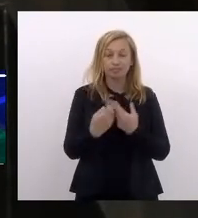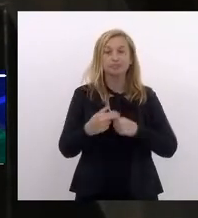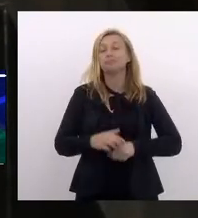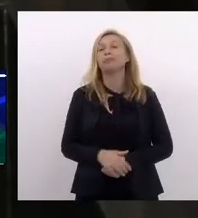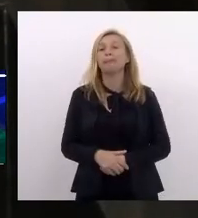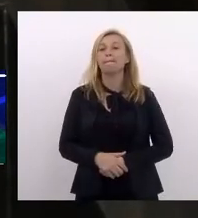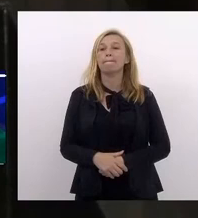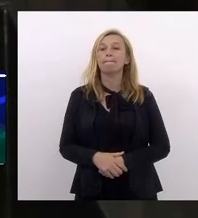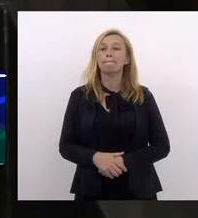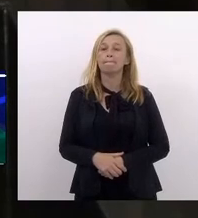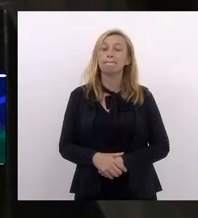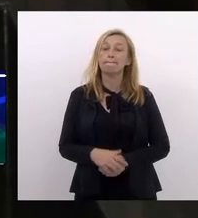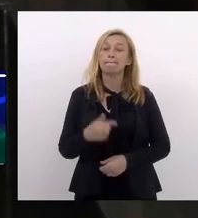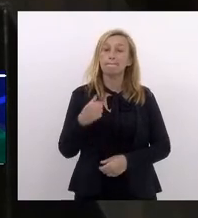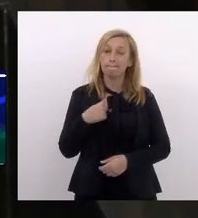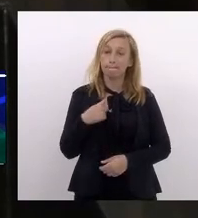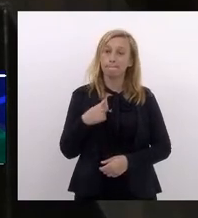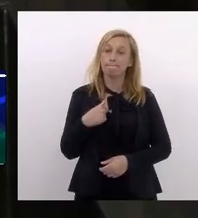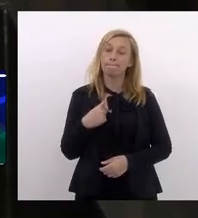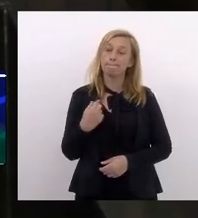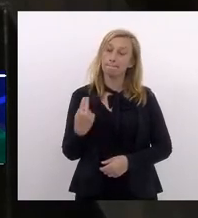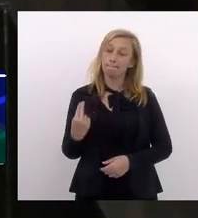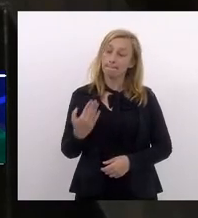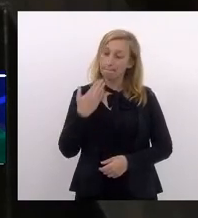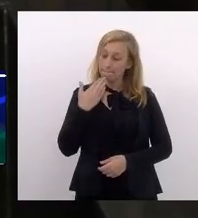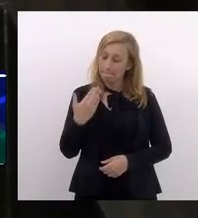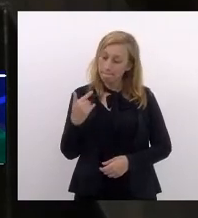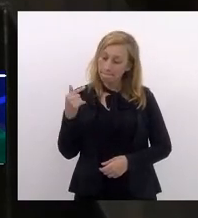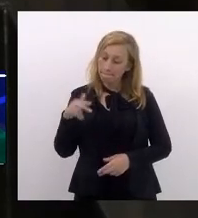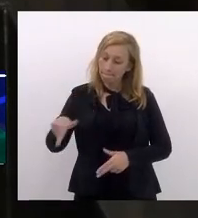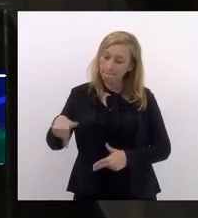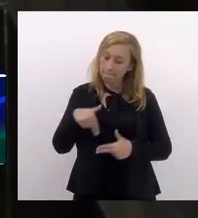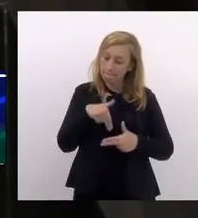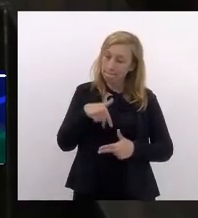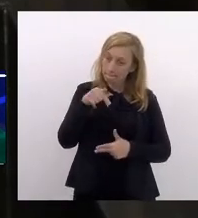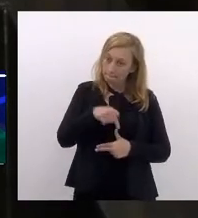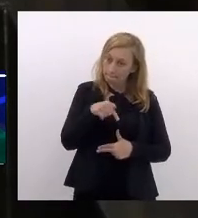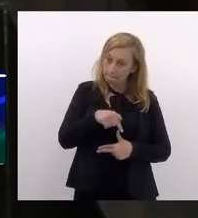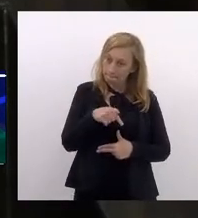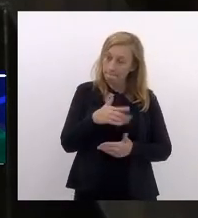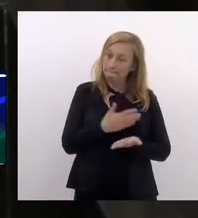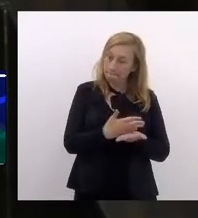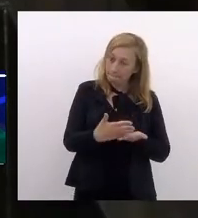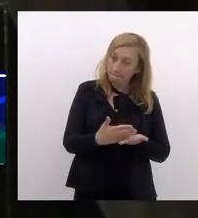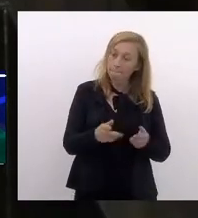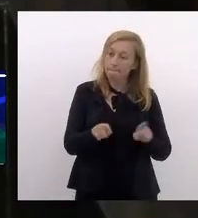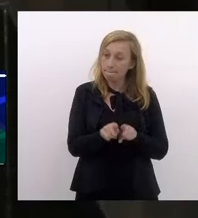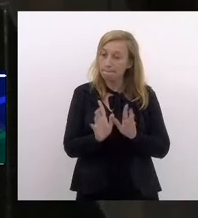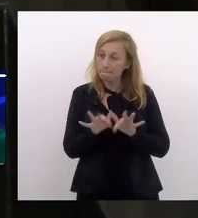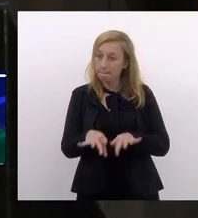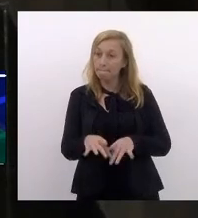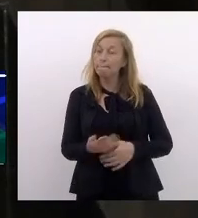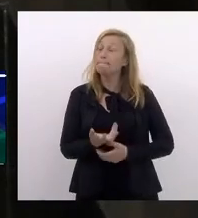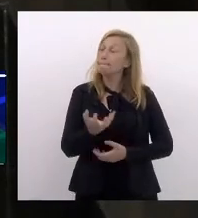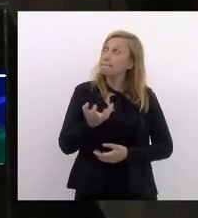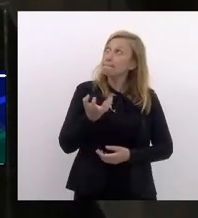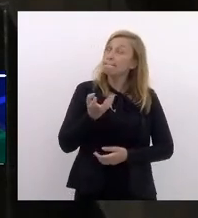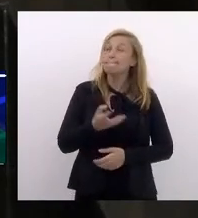Eu me inscrevi hoje no expediente inicial e agora no expediente final, que